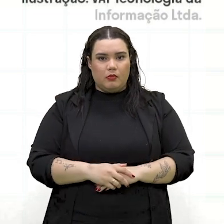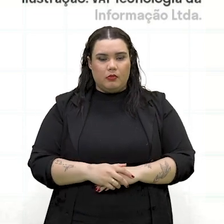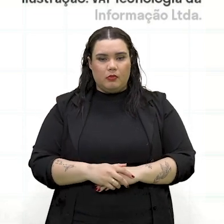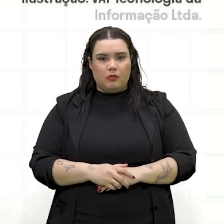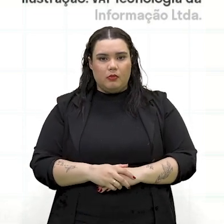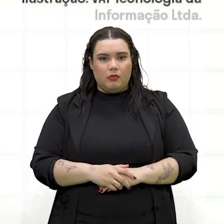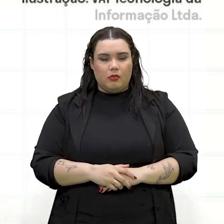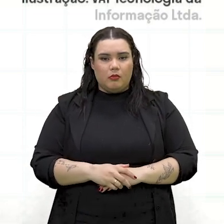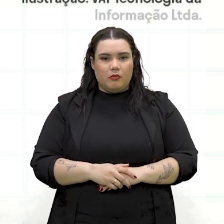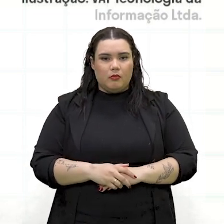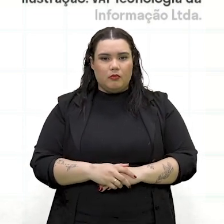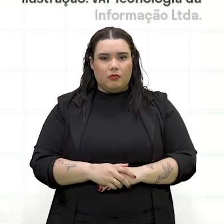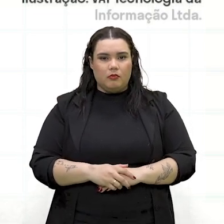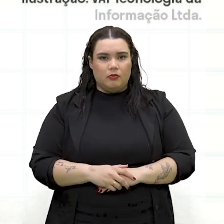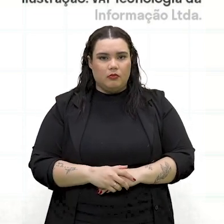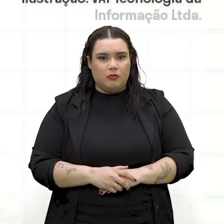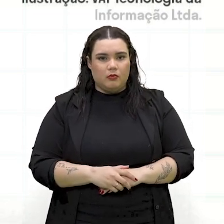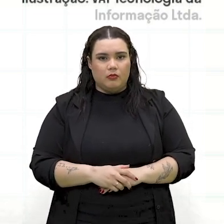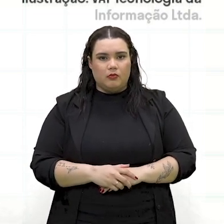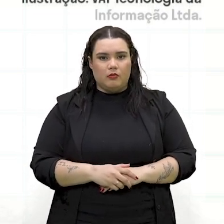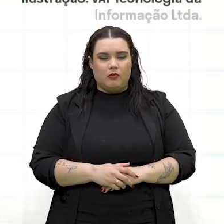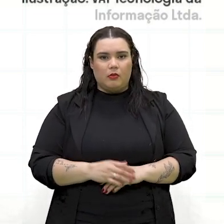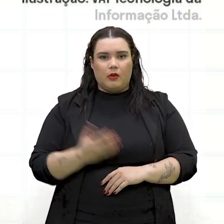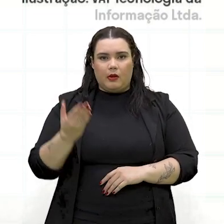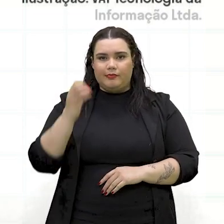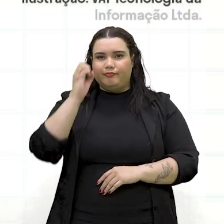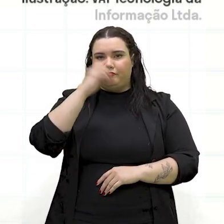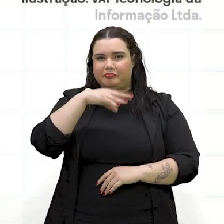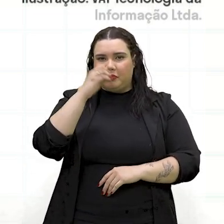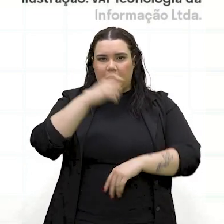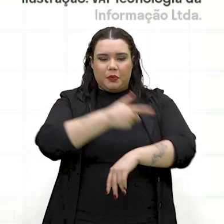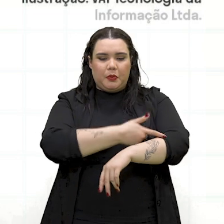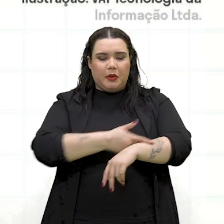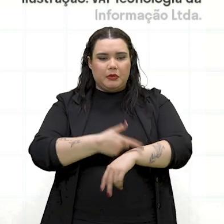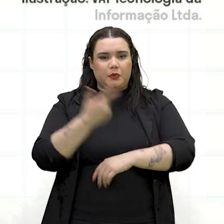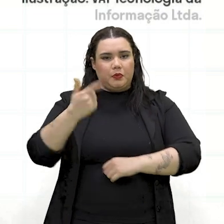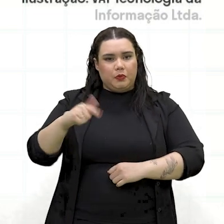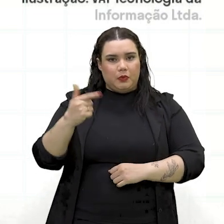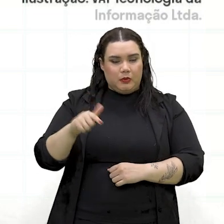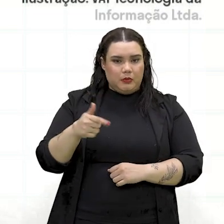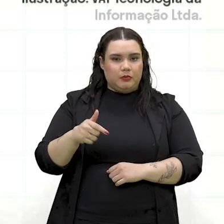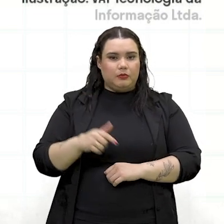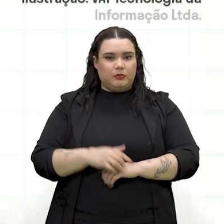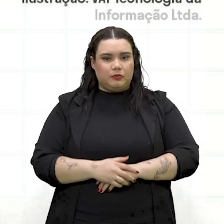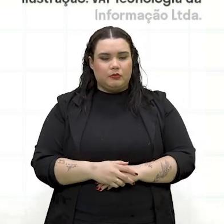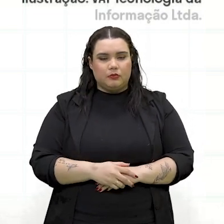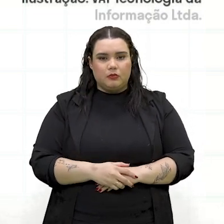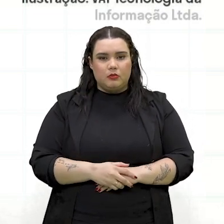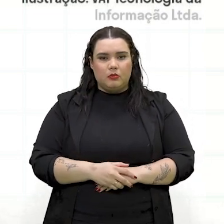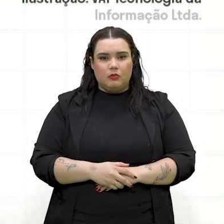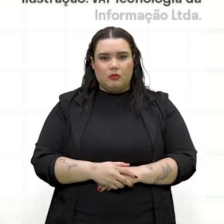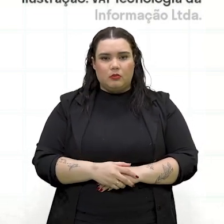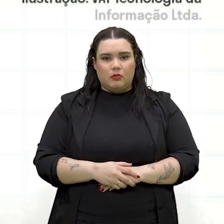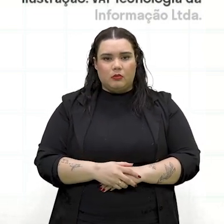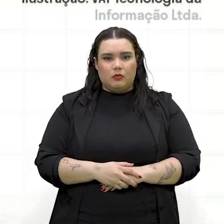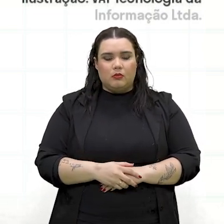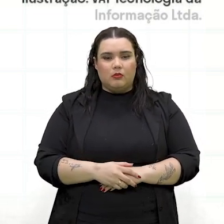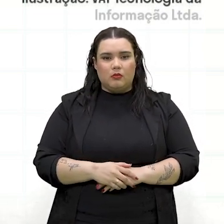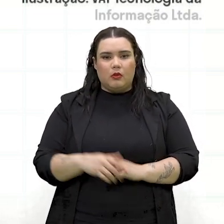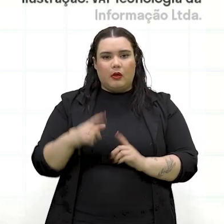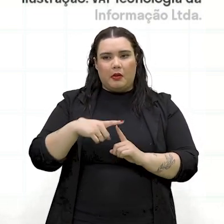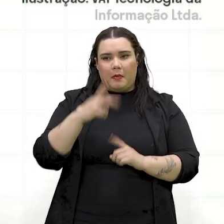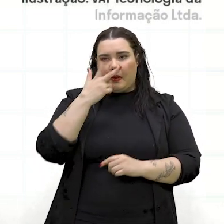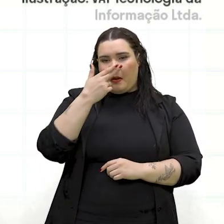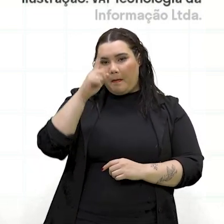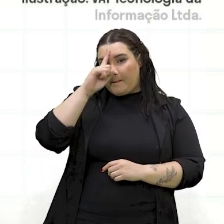money. Isso aqui é bem rude, mal educado, grosseiro, tá? Ele usou aqui imperativo, tipo dando